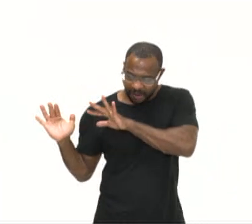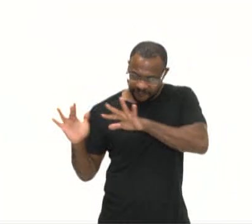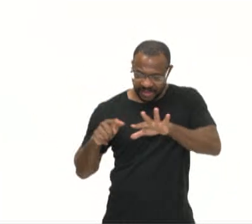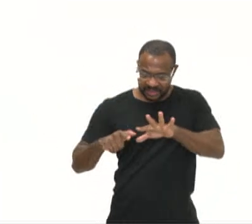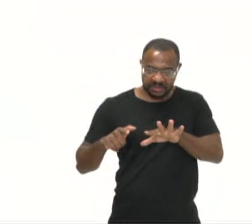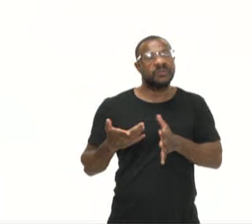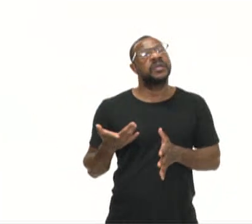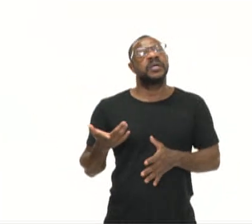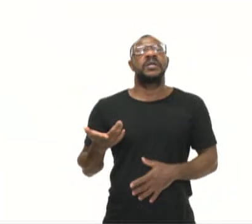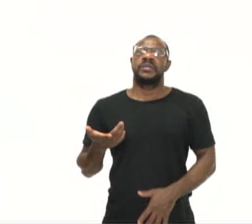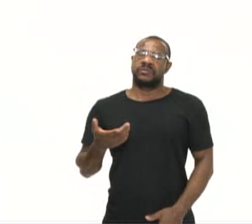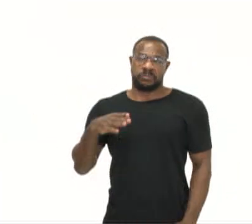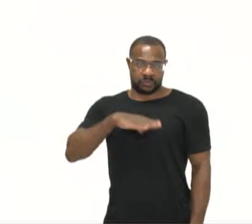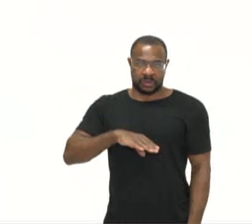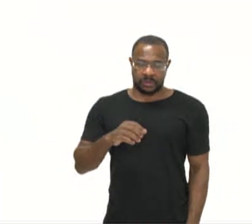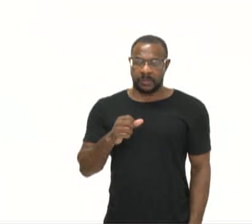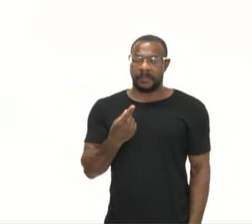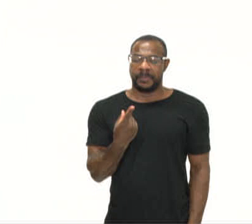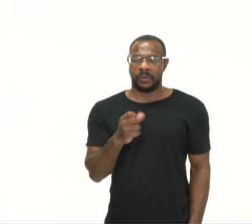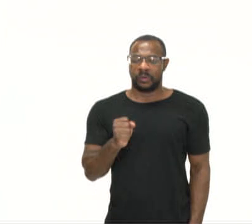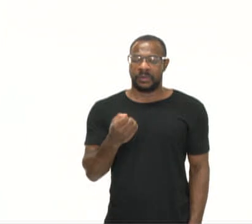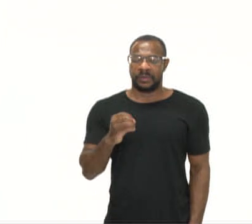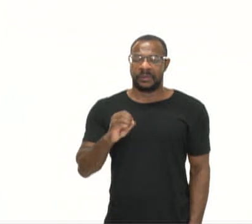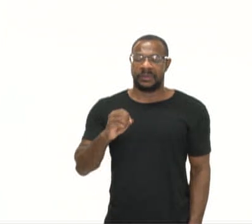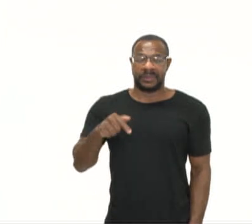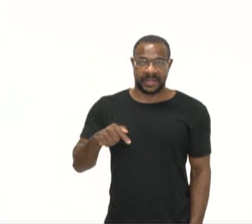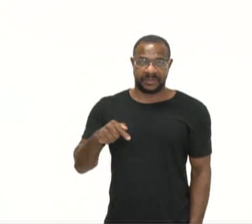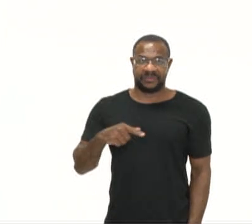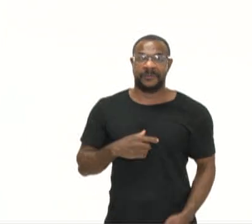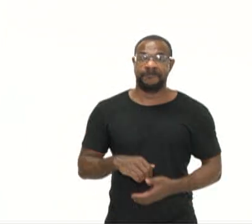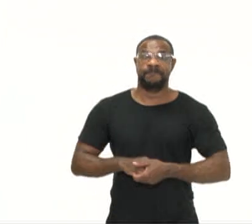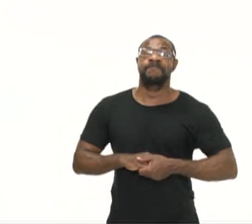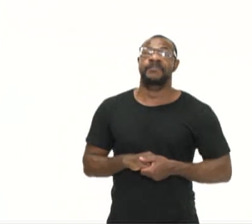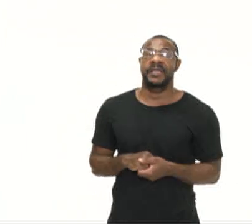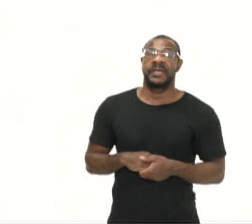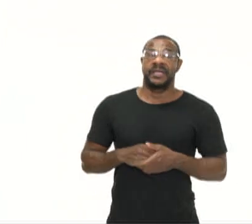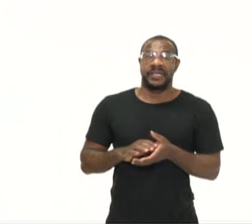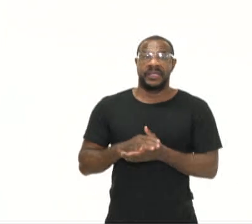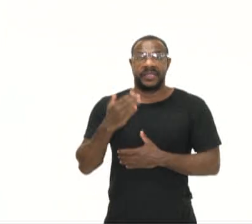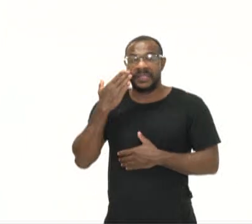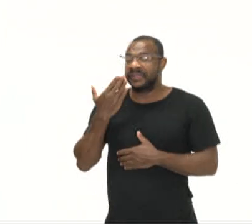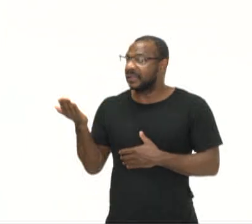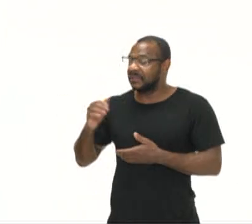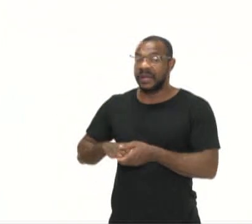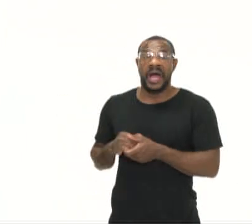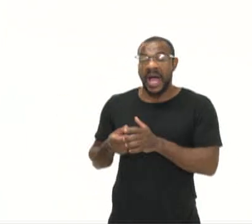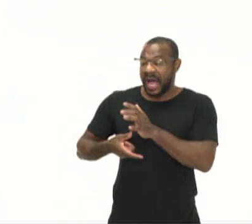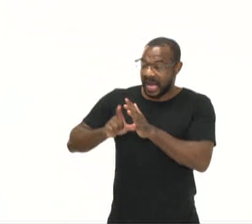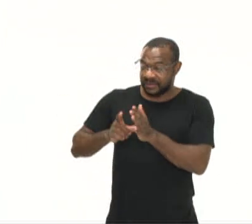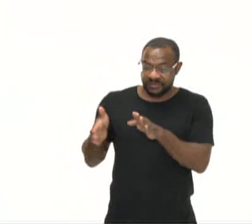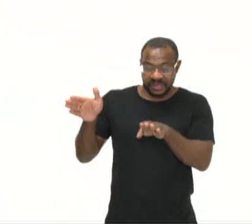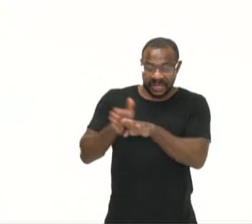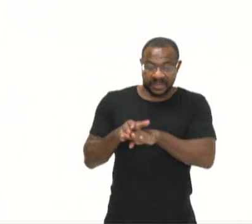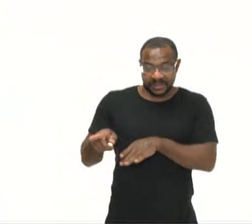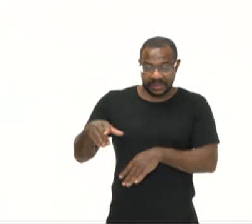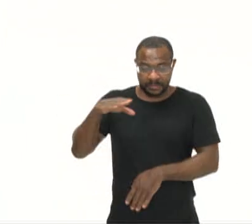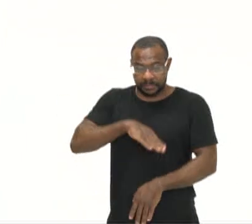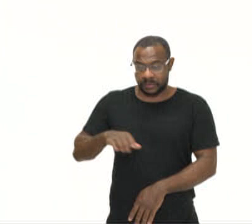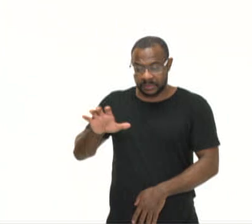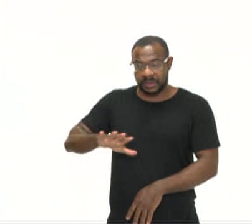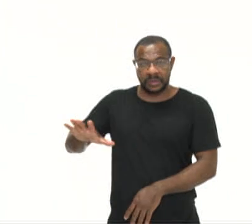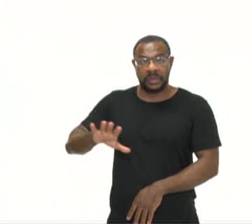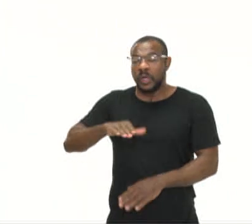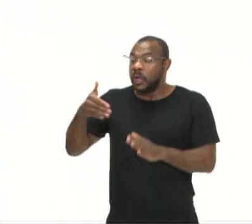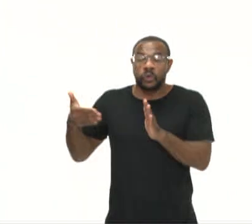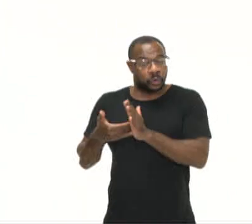em 1807, porém os planos de Napoleão fracassaram, pois antes da chegada a Lisboa, toda a corte